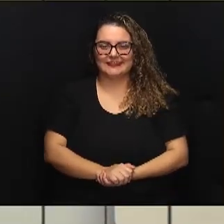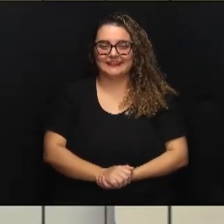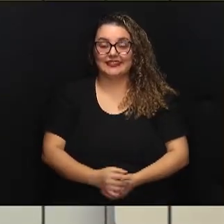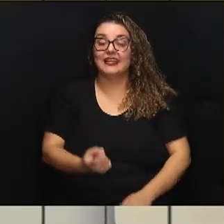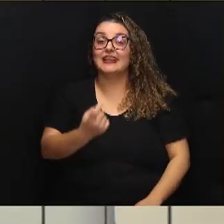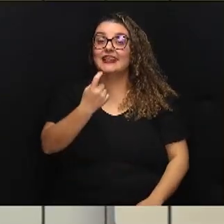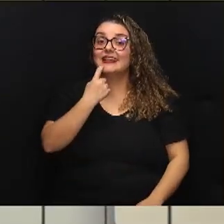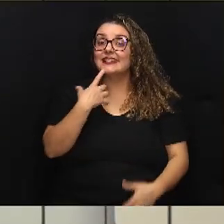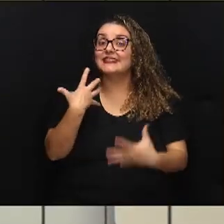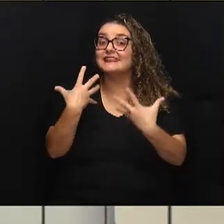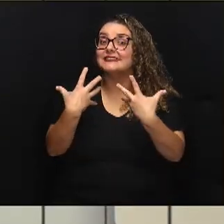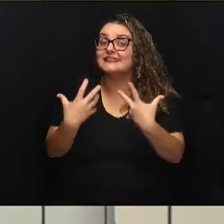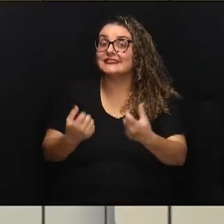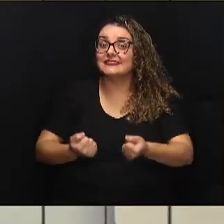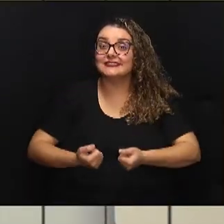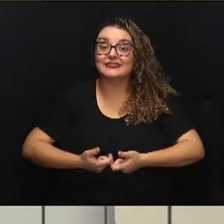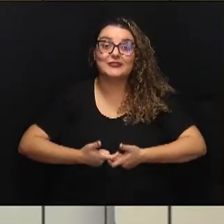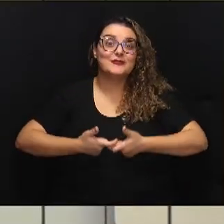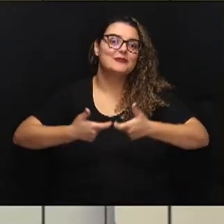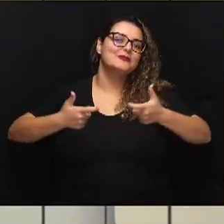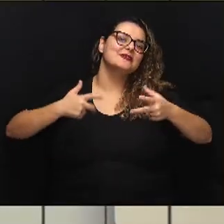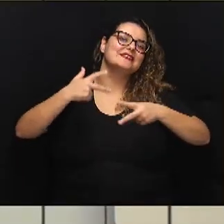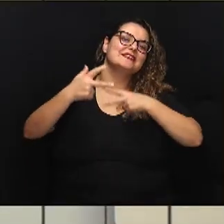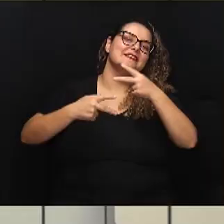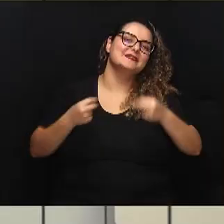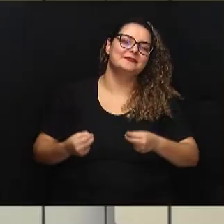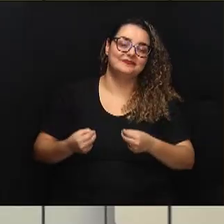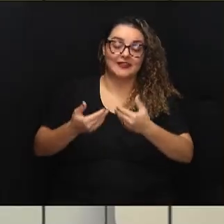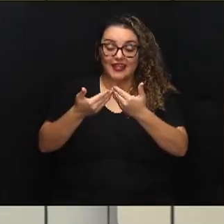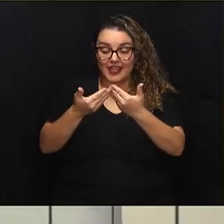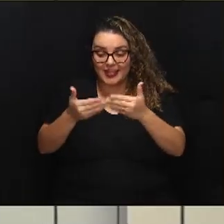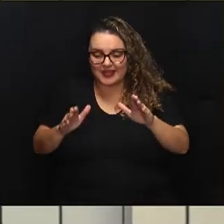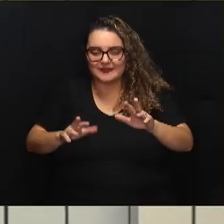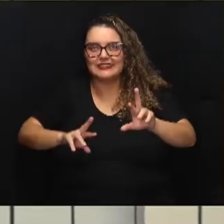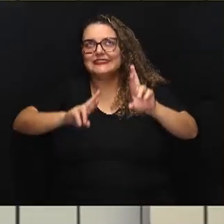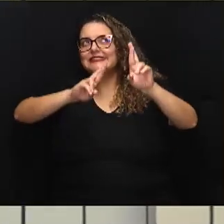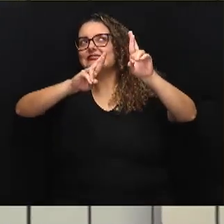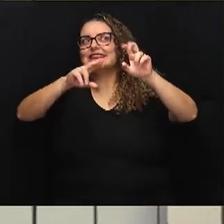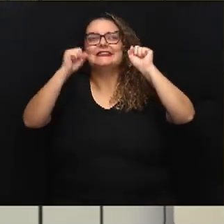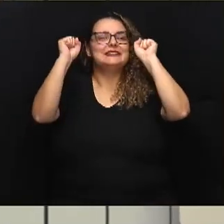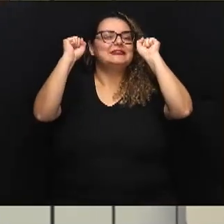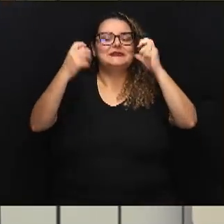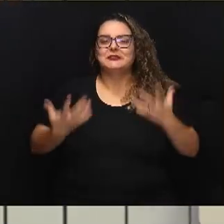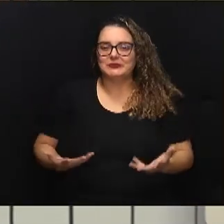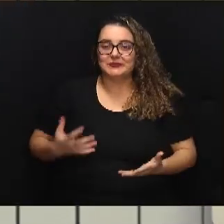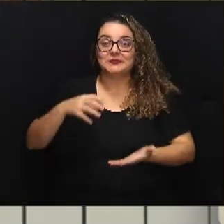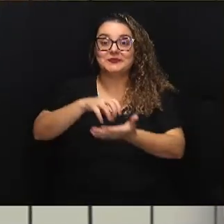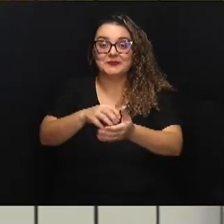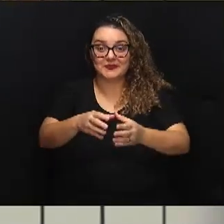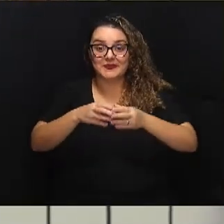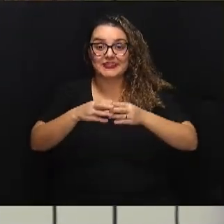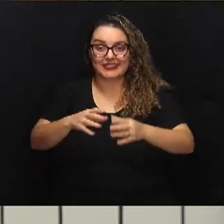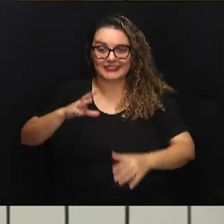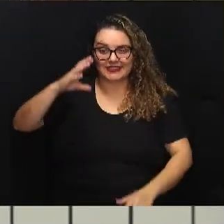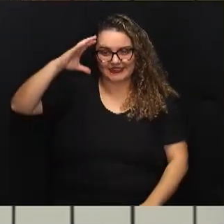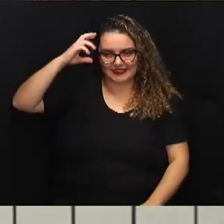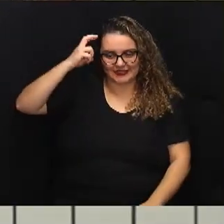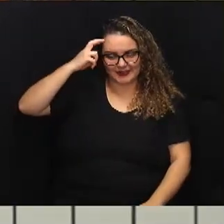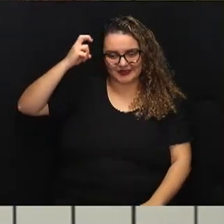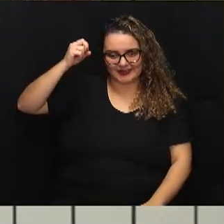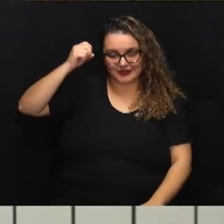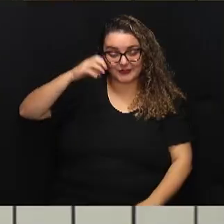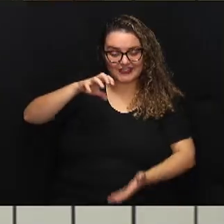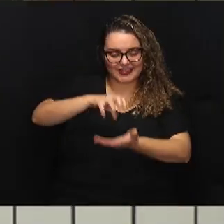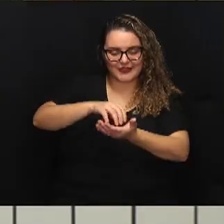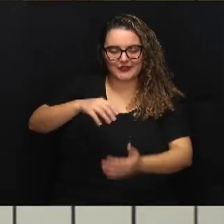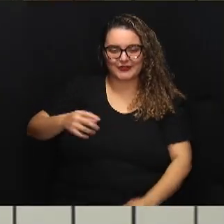Campinas ganhou um grande presente, a reabertura tão aguardada do Centro de Convivência Cultural Carlos Gomes.